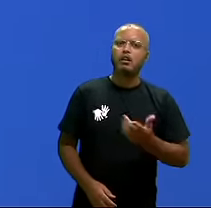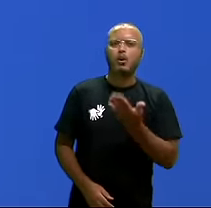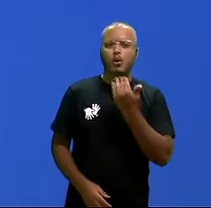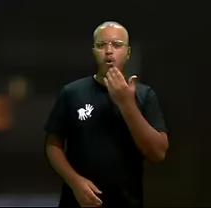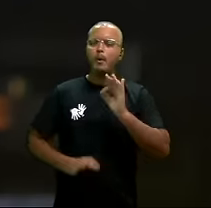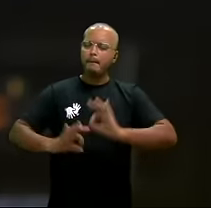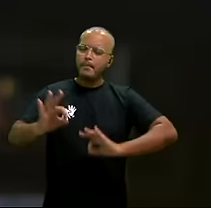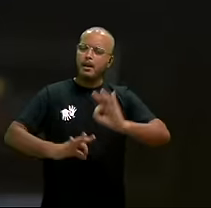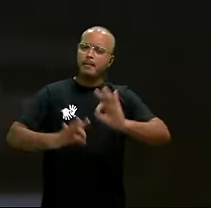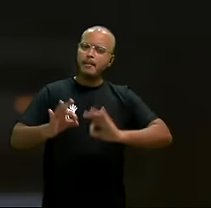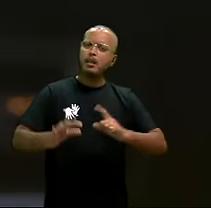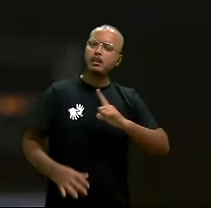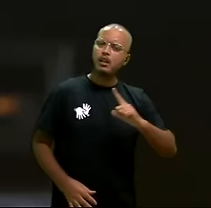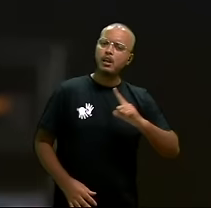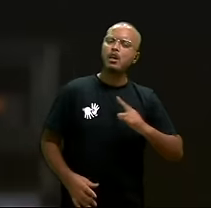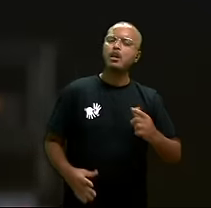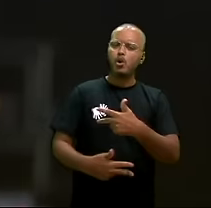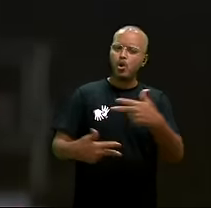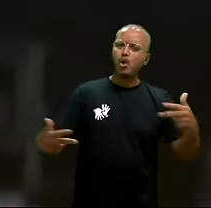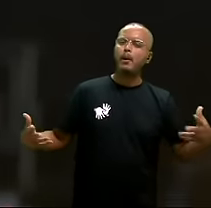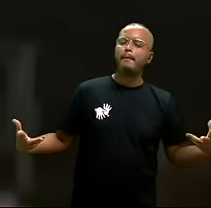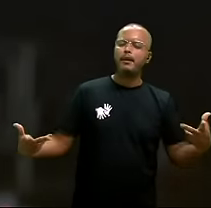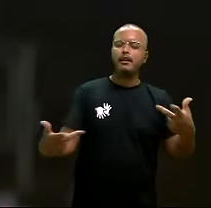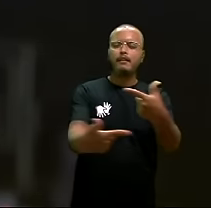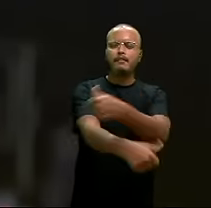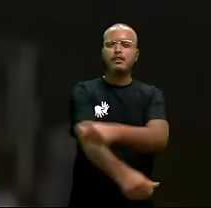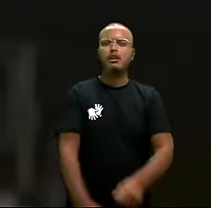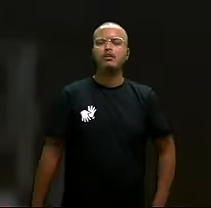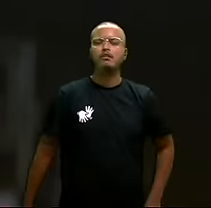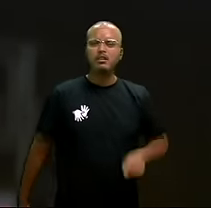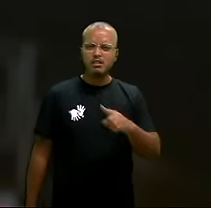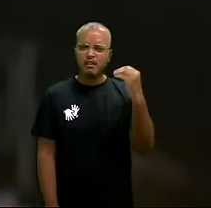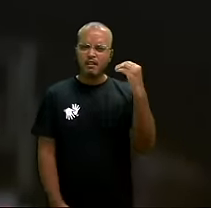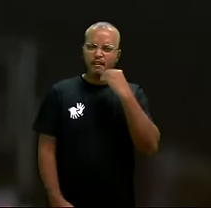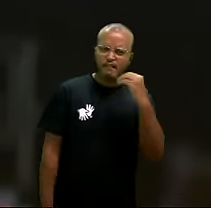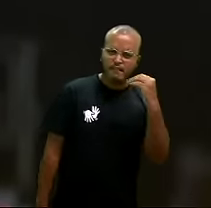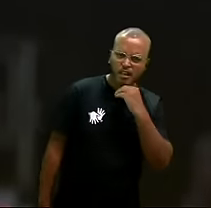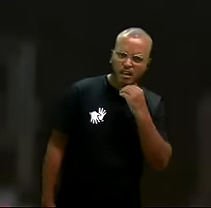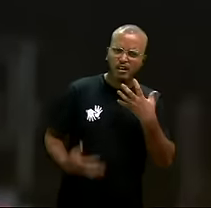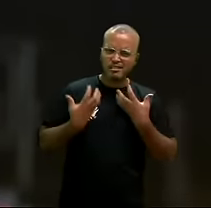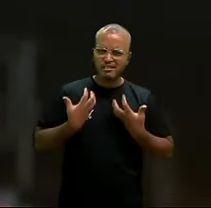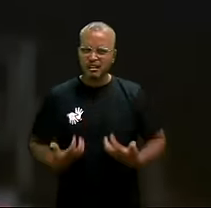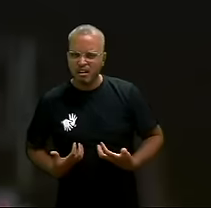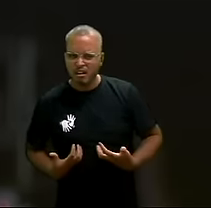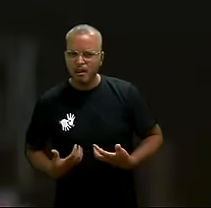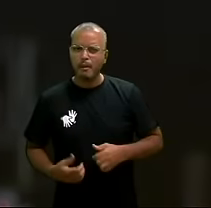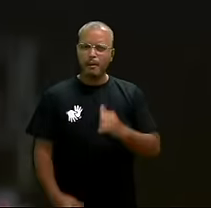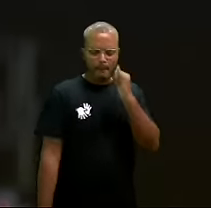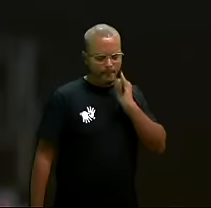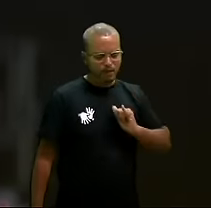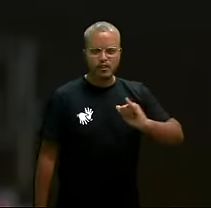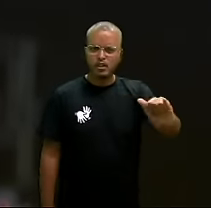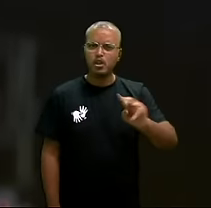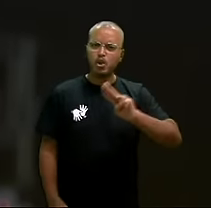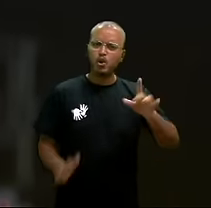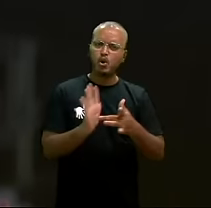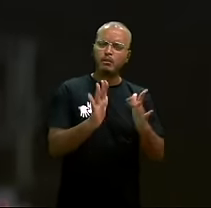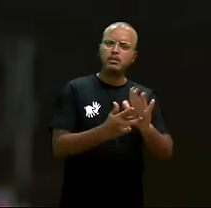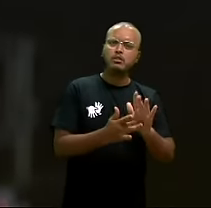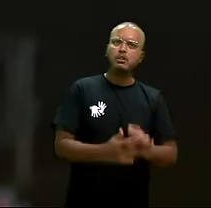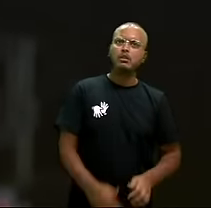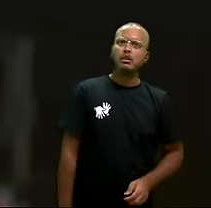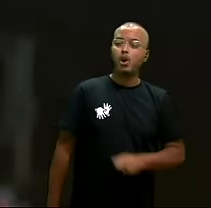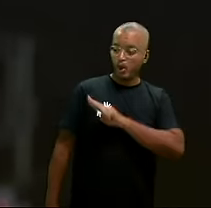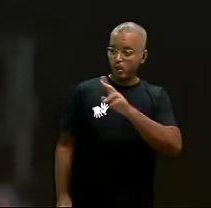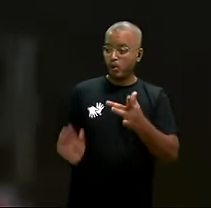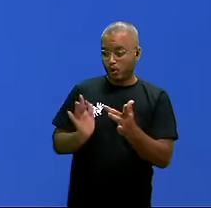coisa grande. Tem coisa grande, tem coisa. Está fraco, está desanimado, está sem força. Profetiza para alguém, em nome de Jesus. Diga para alguém, diga assim: em nome de